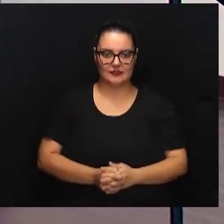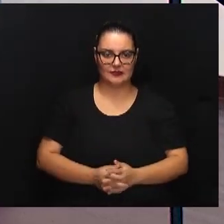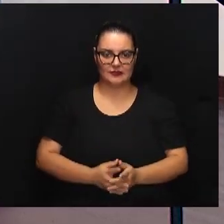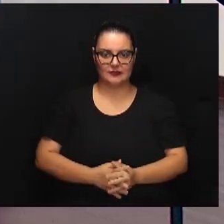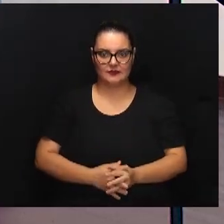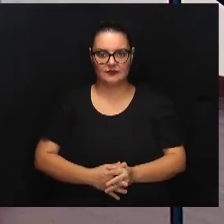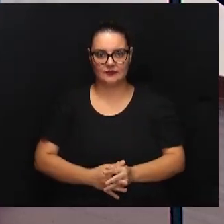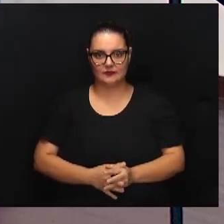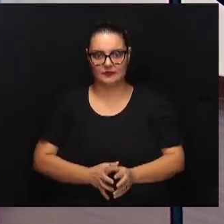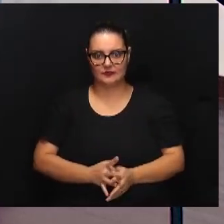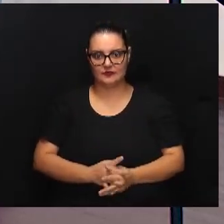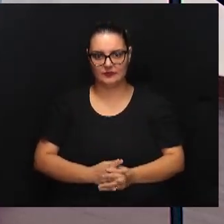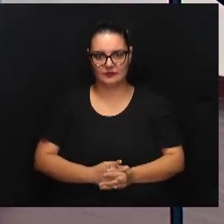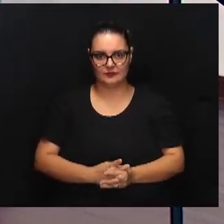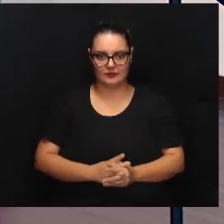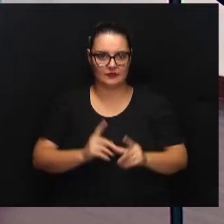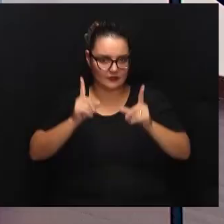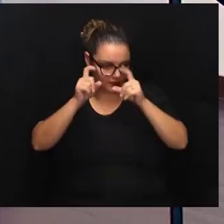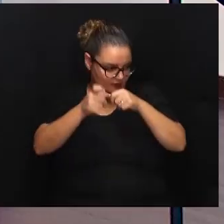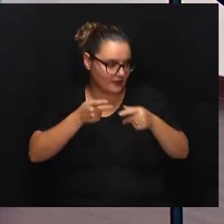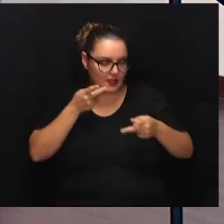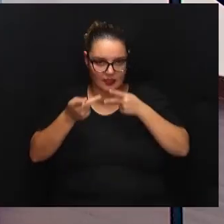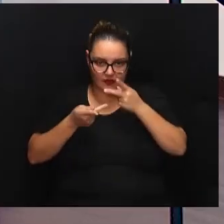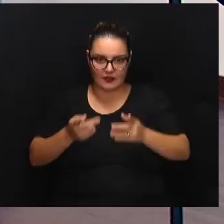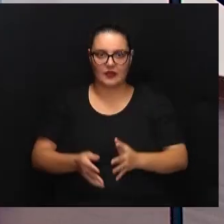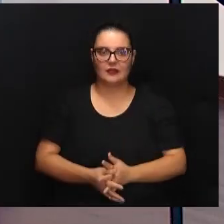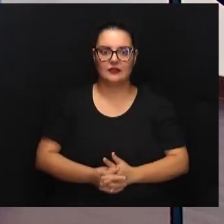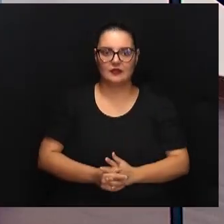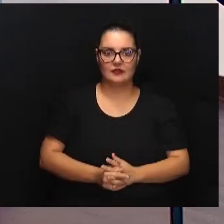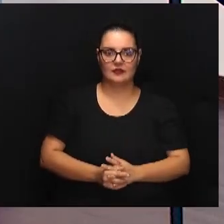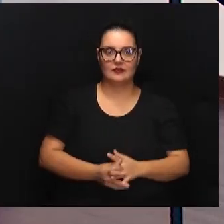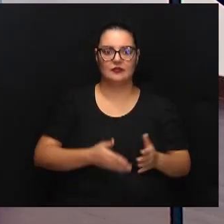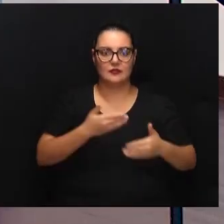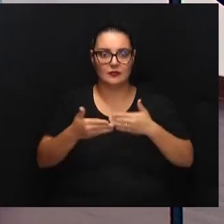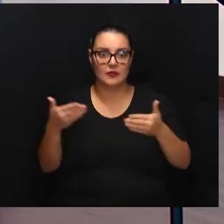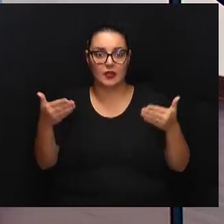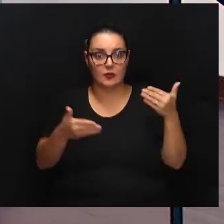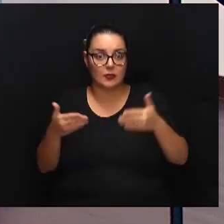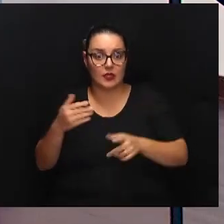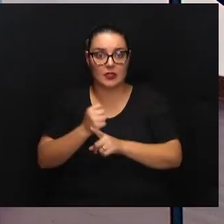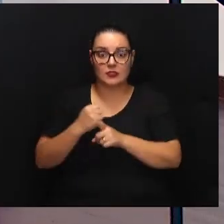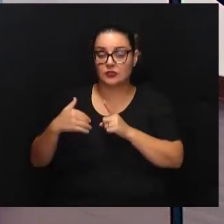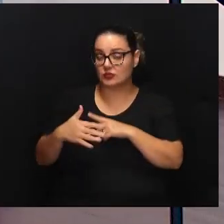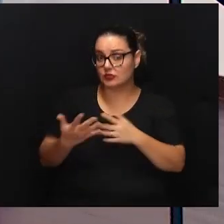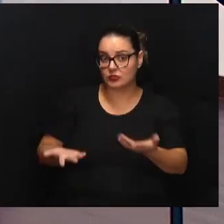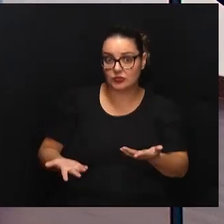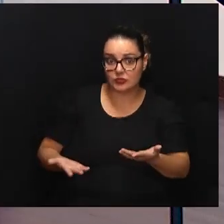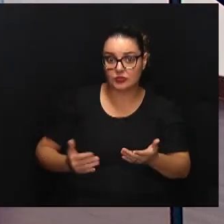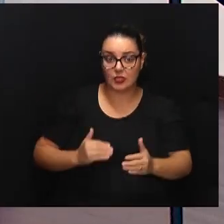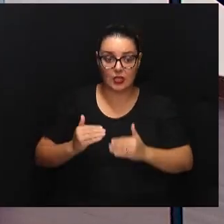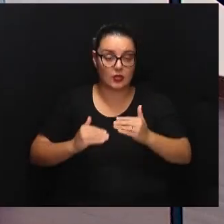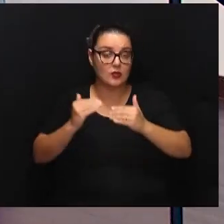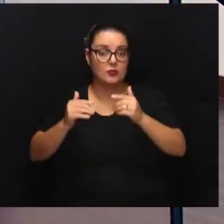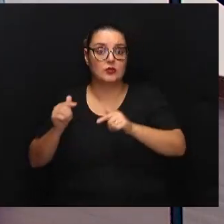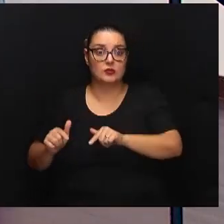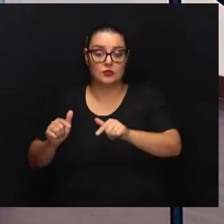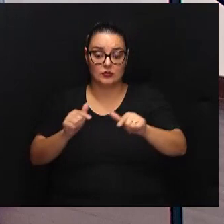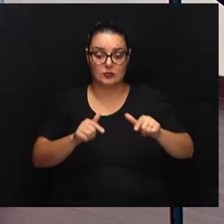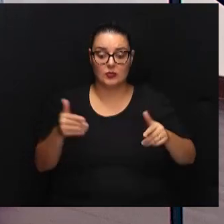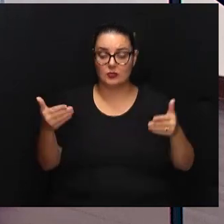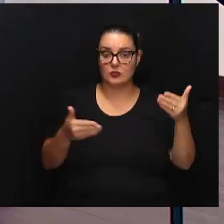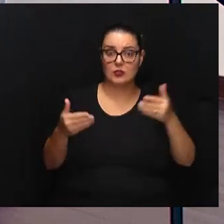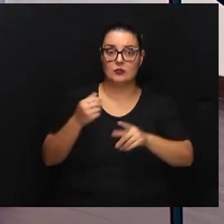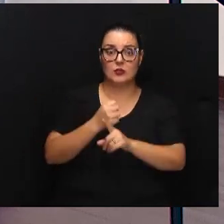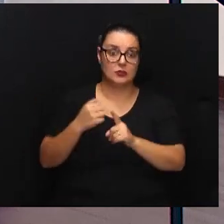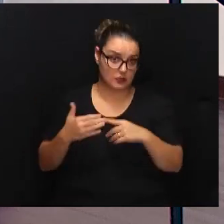falar de processo de participação social e de construção de espaço de participação social, né? Eu fico pensando o